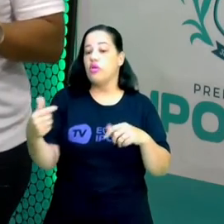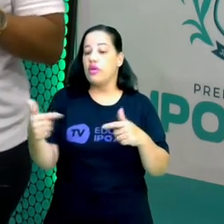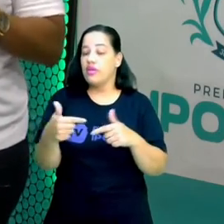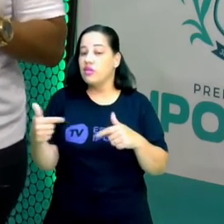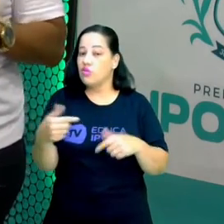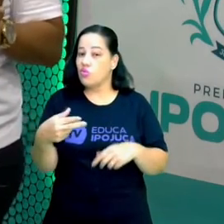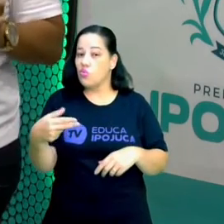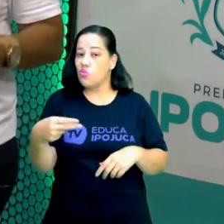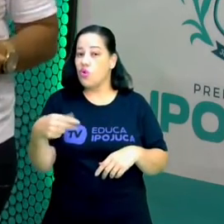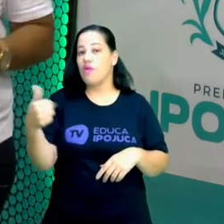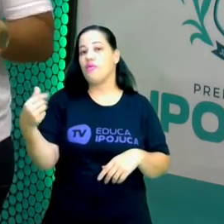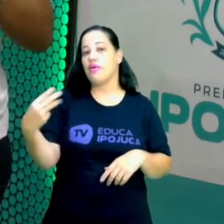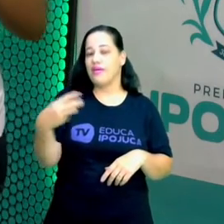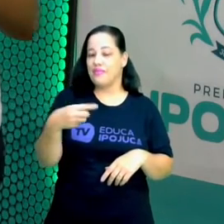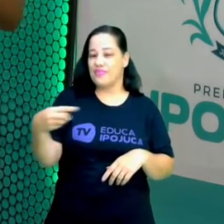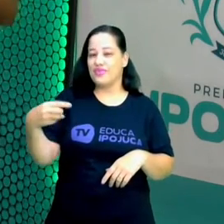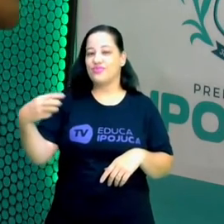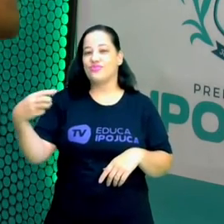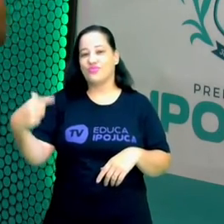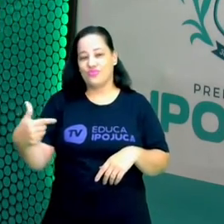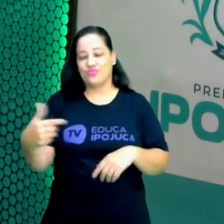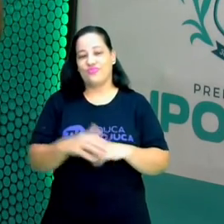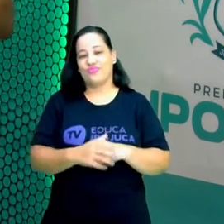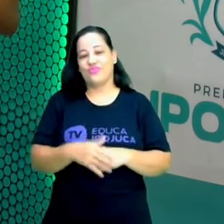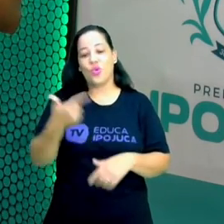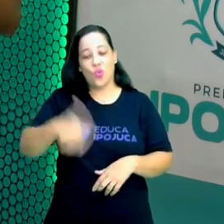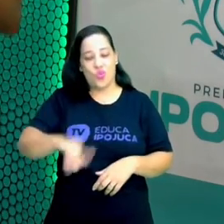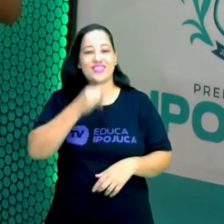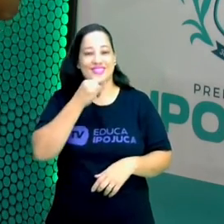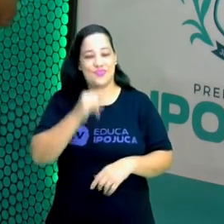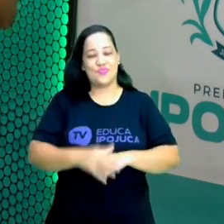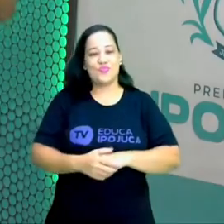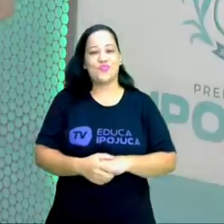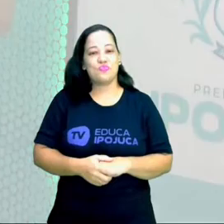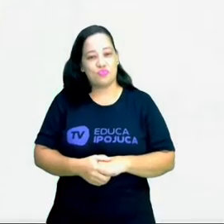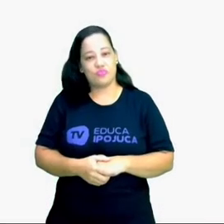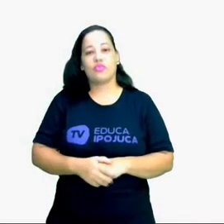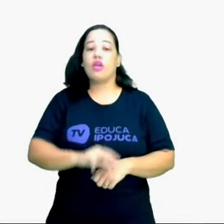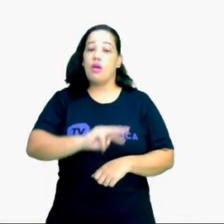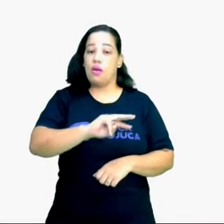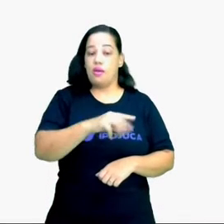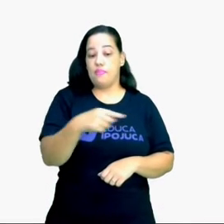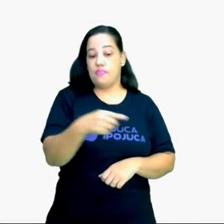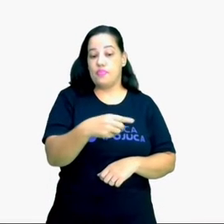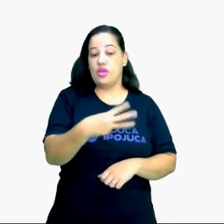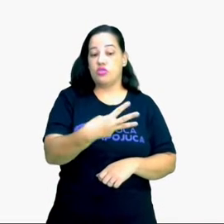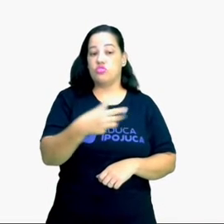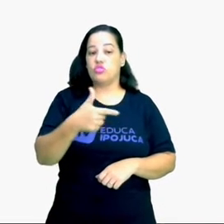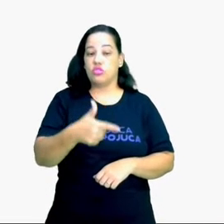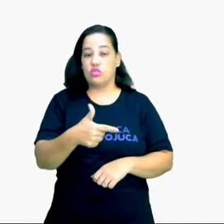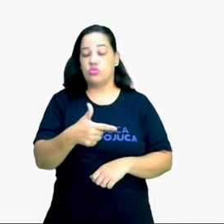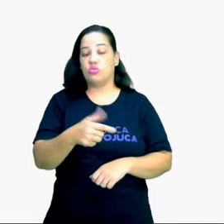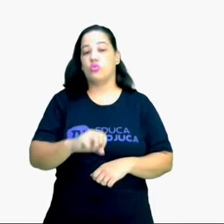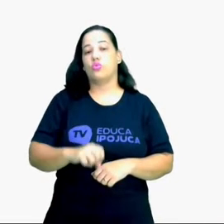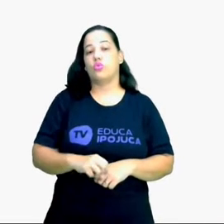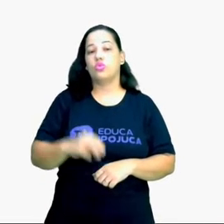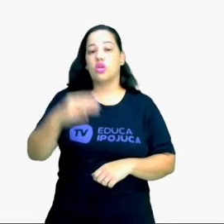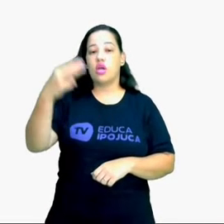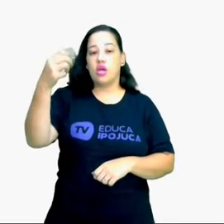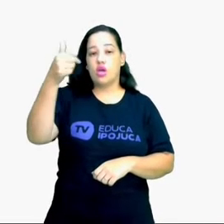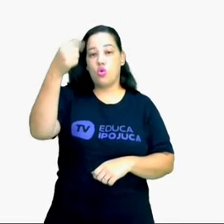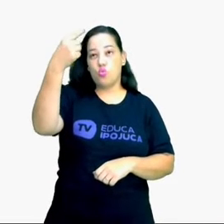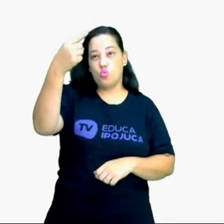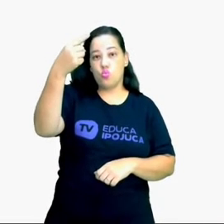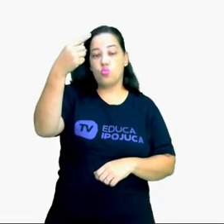agora? Bastante fácil. Outro exemplo. Menos 32 elevado a 1